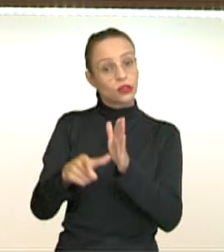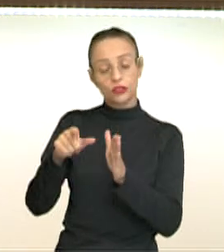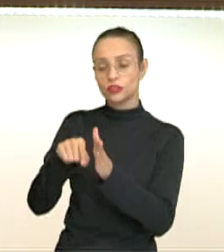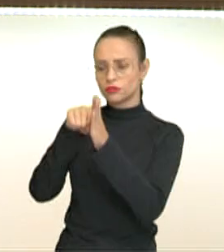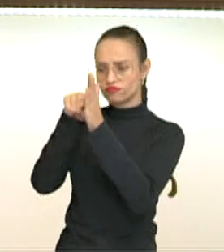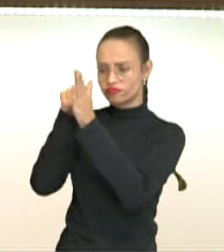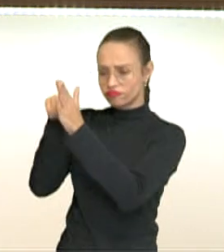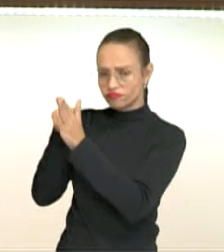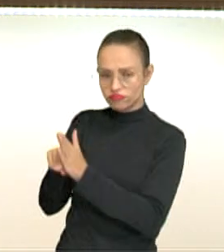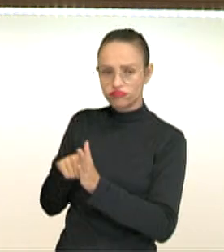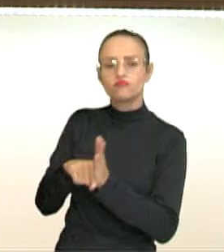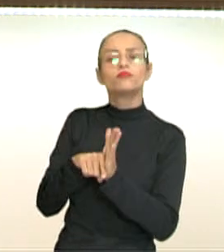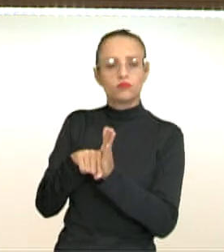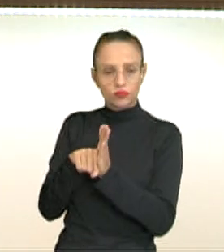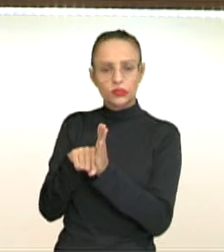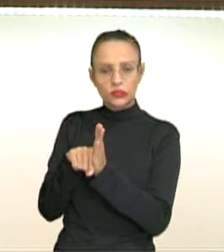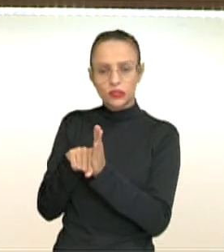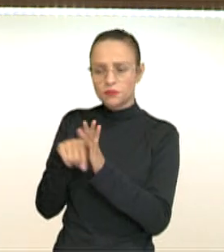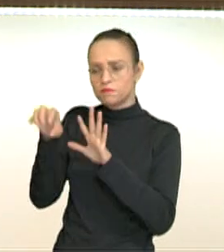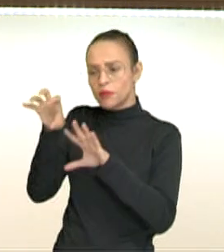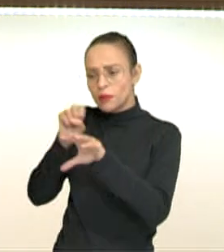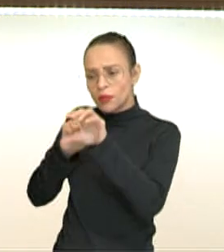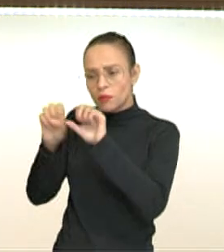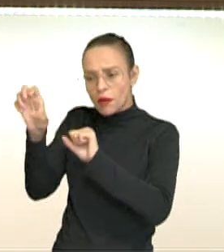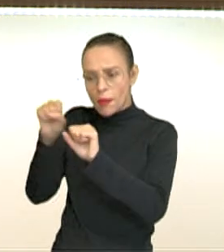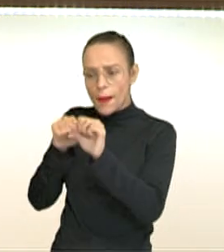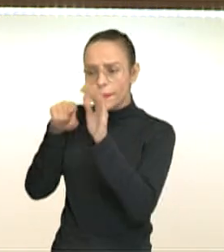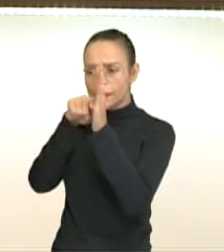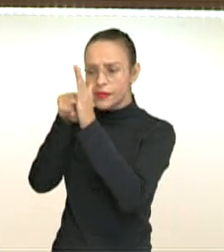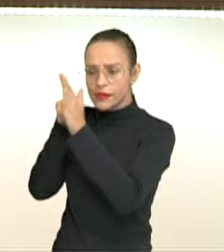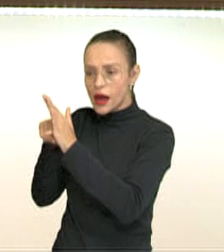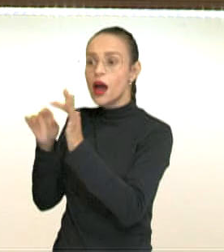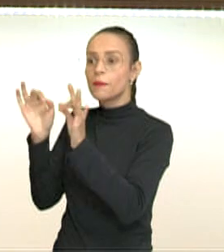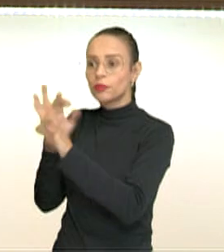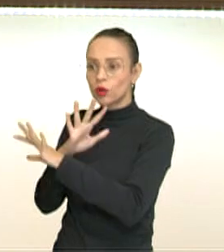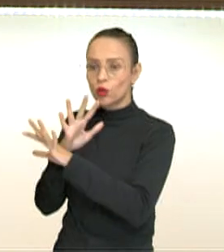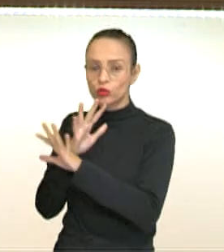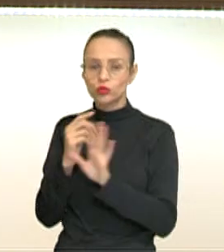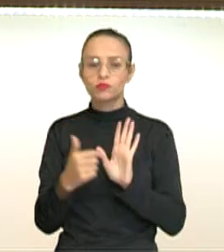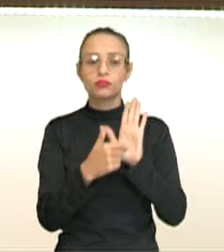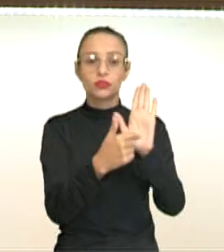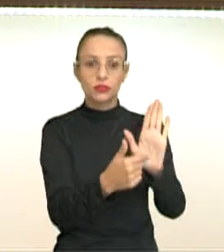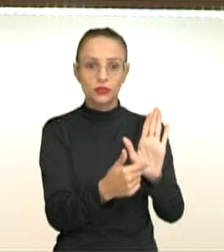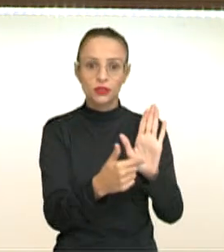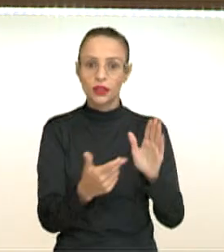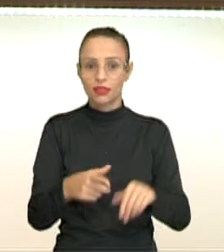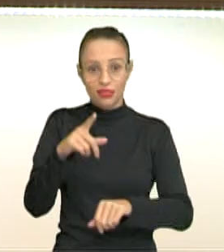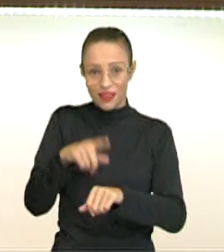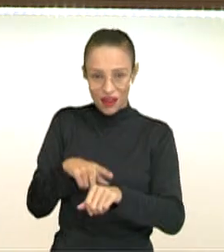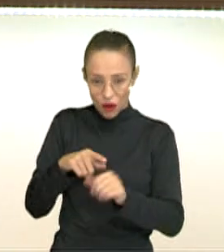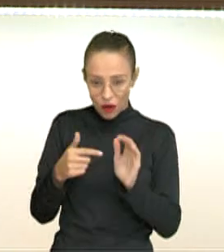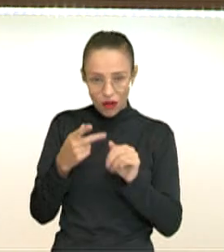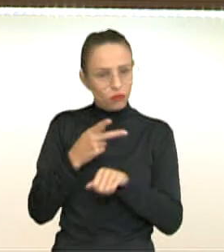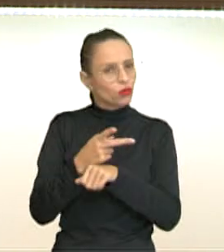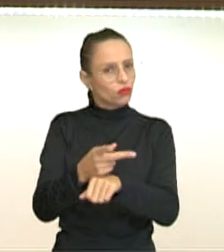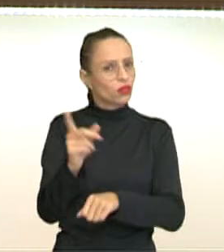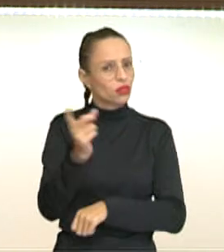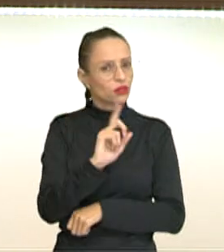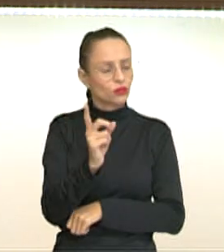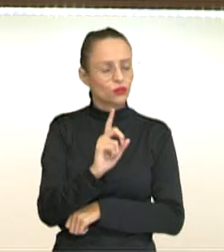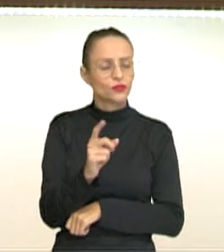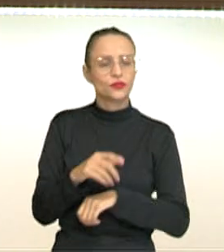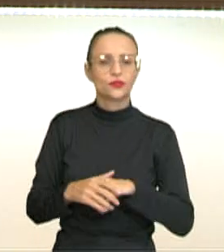pesquisado previamente, para que você chegue lá na hora e não tenha que ficar procurando as coisas que você quer falar. Preparo